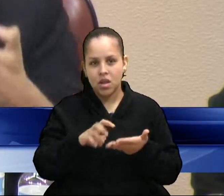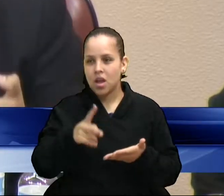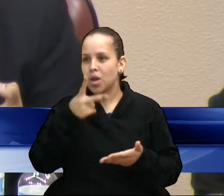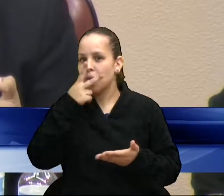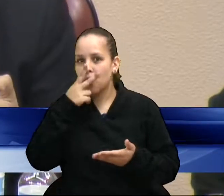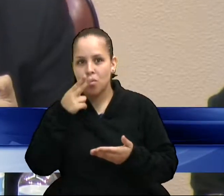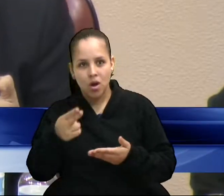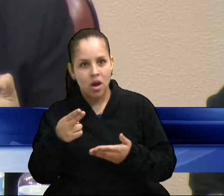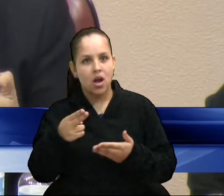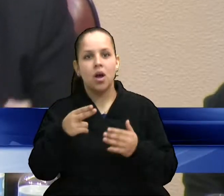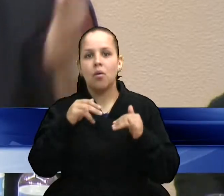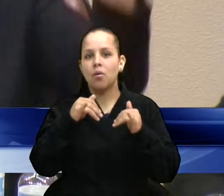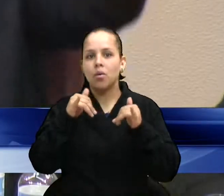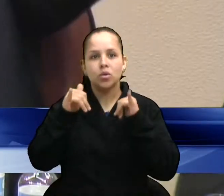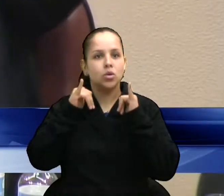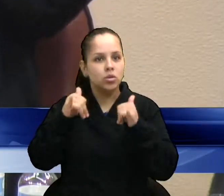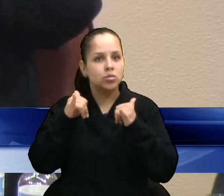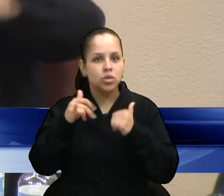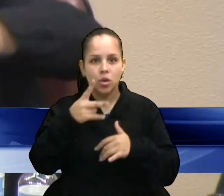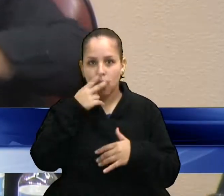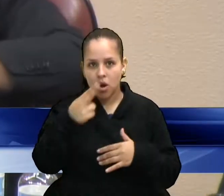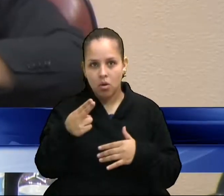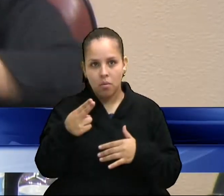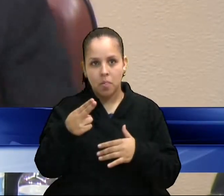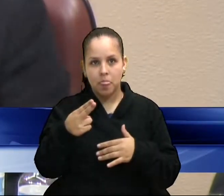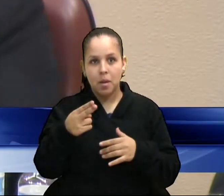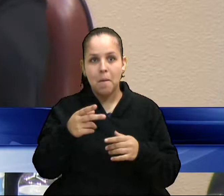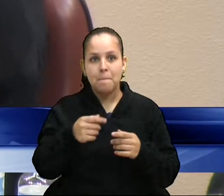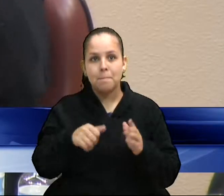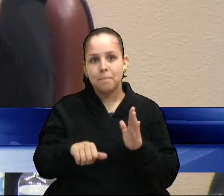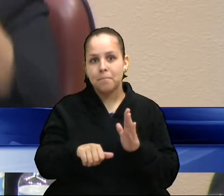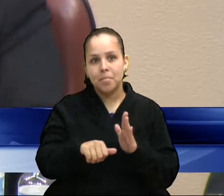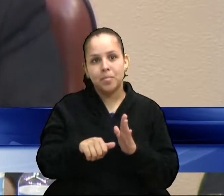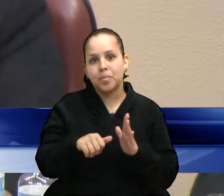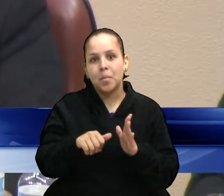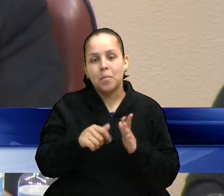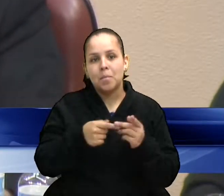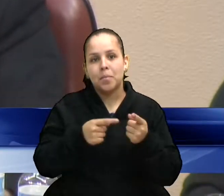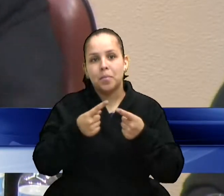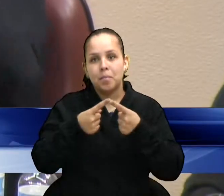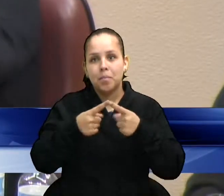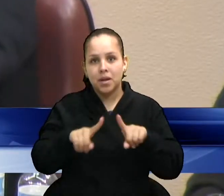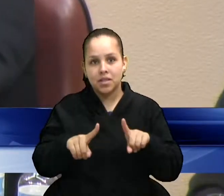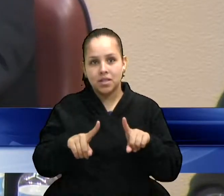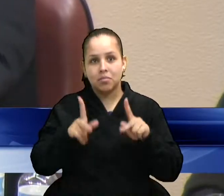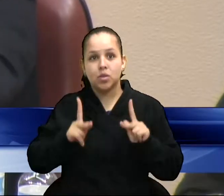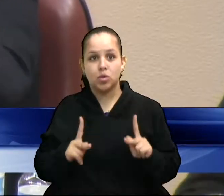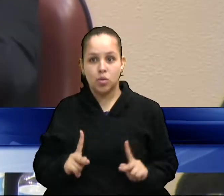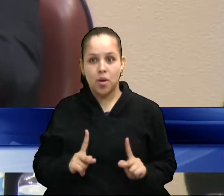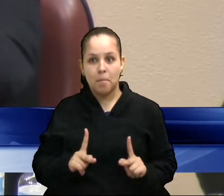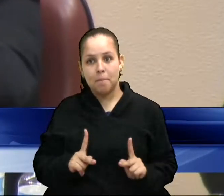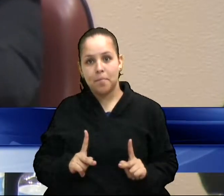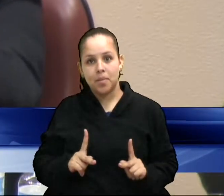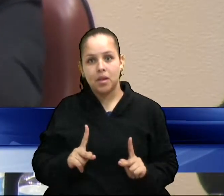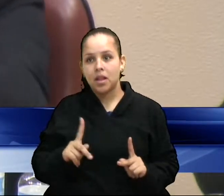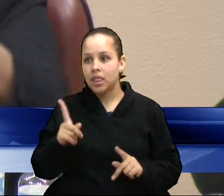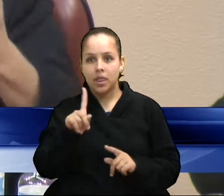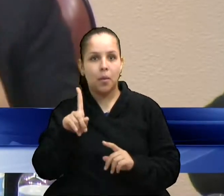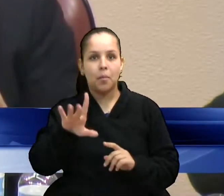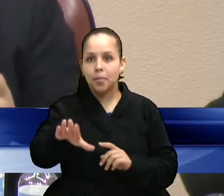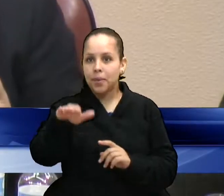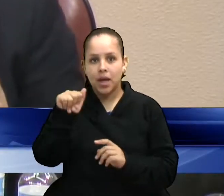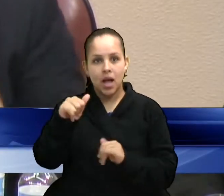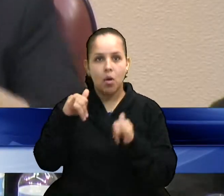são as mesmas. Mas diminui quem pega ônibus, vai aumentar o preço. Tanto que é por isso que hoje o táxi de lotação está